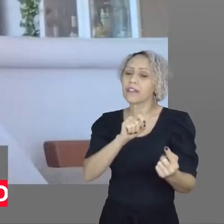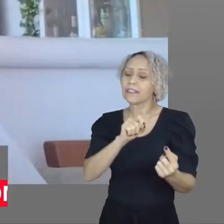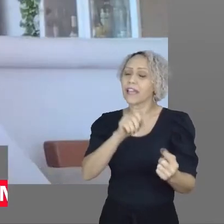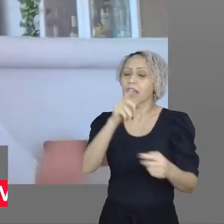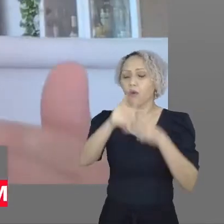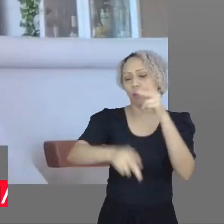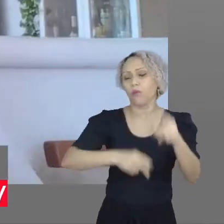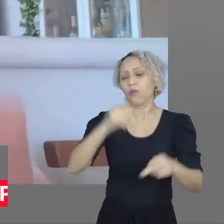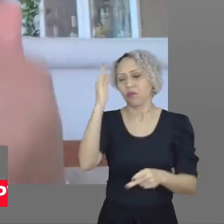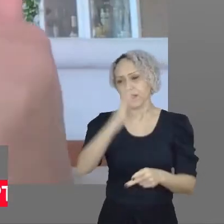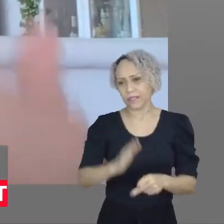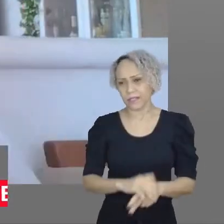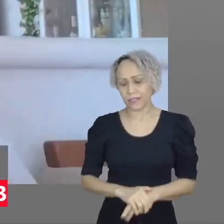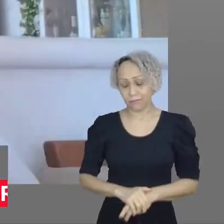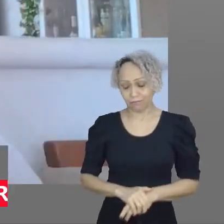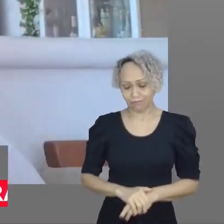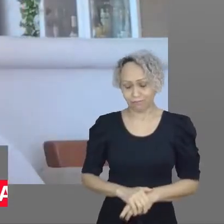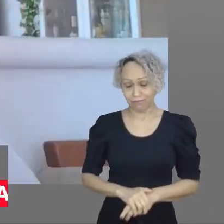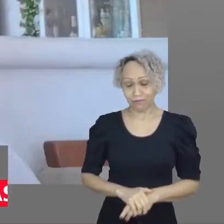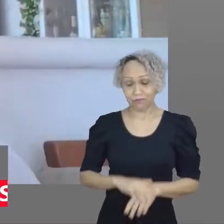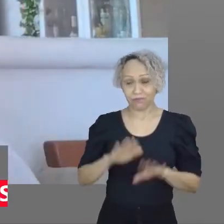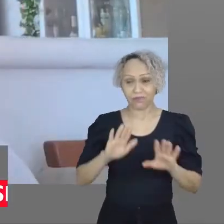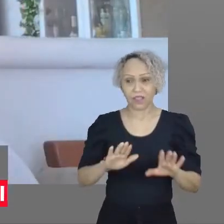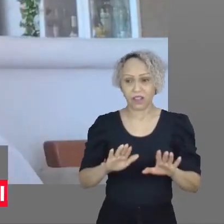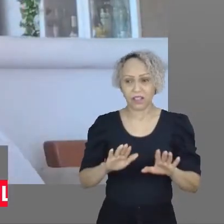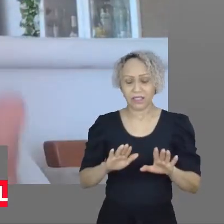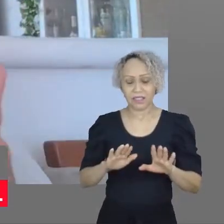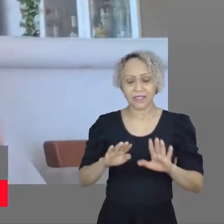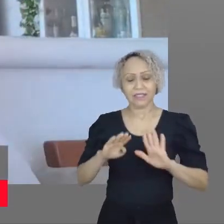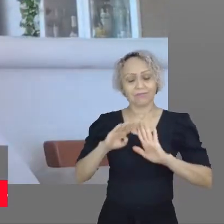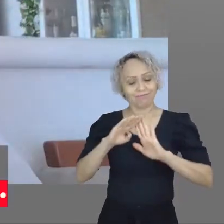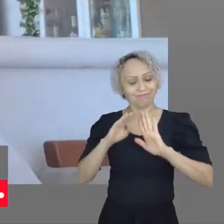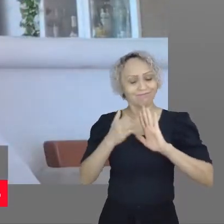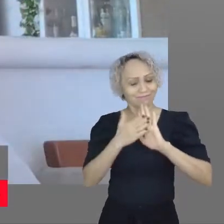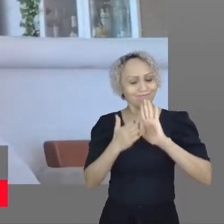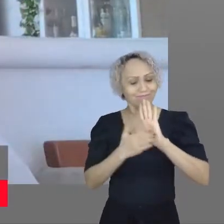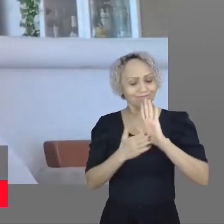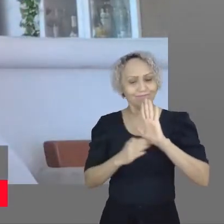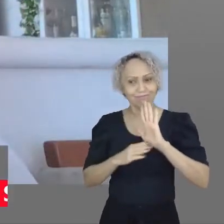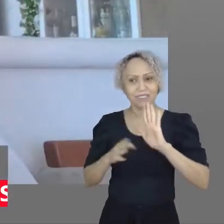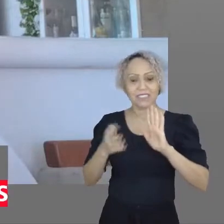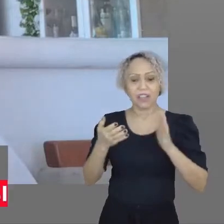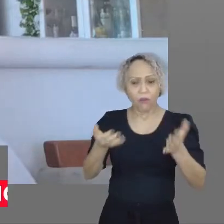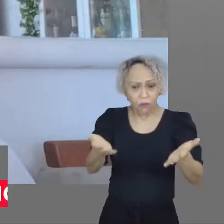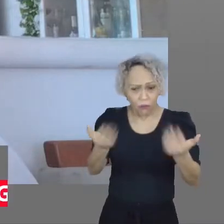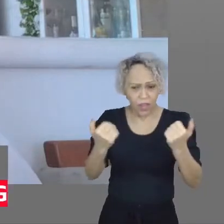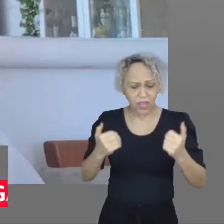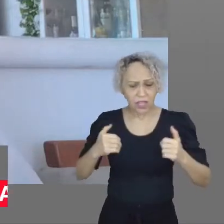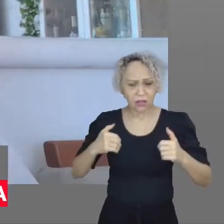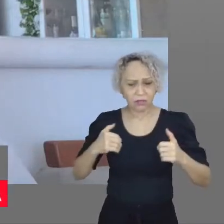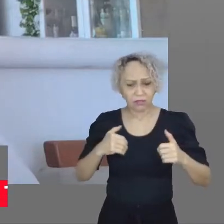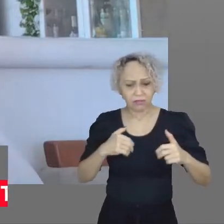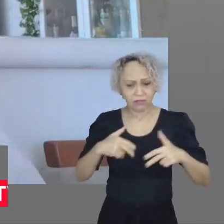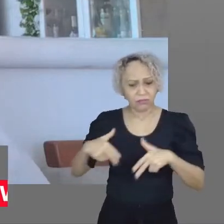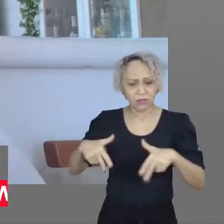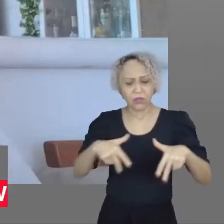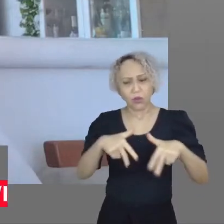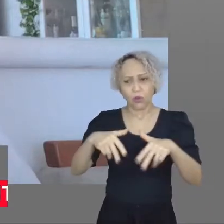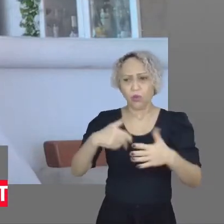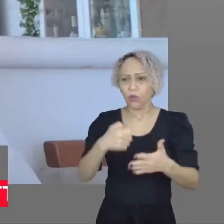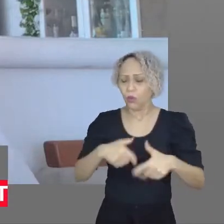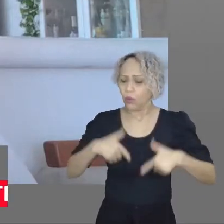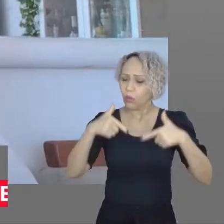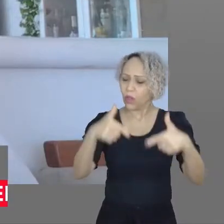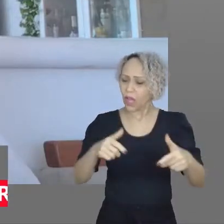novas demandas, para que a gente jamais deixe de caminhar. Então, vem caminhar com a gente, construir essa